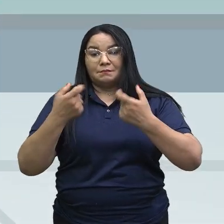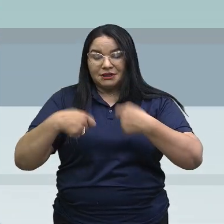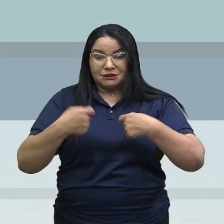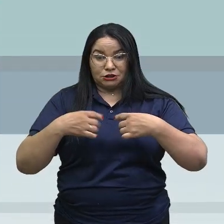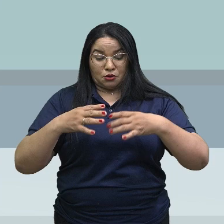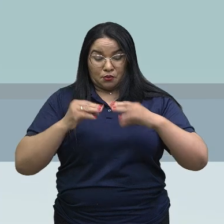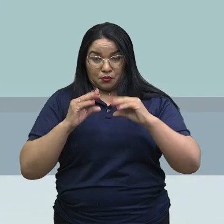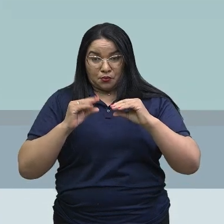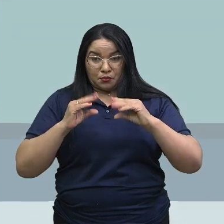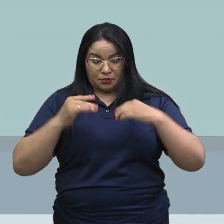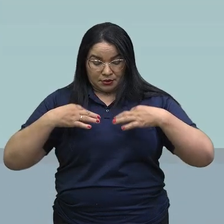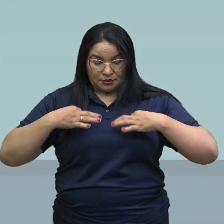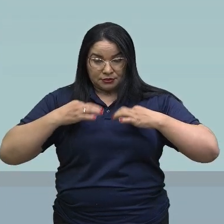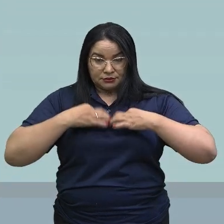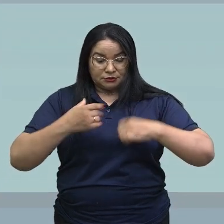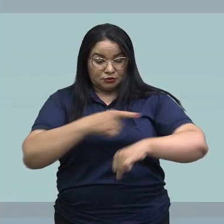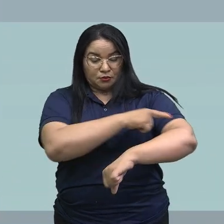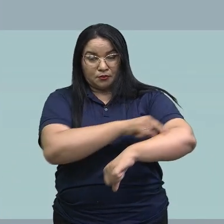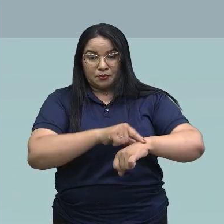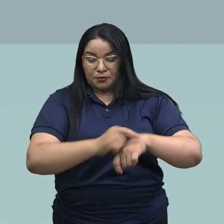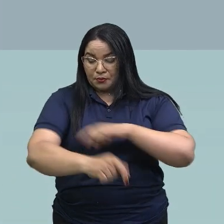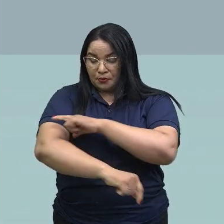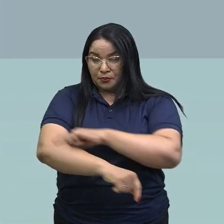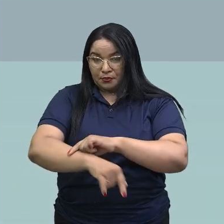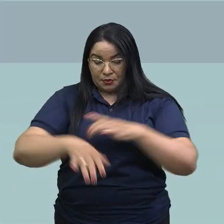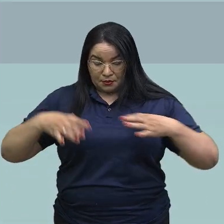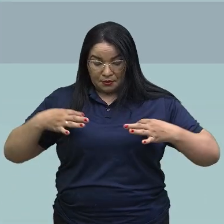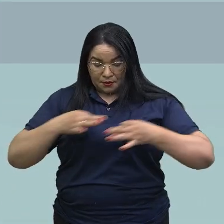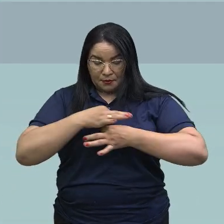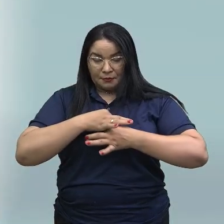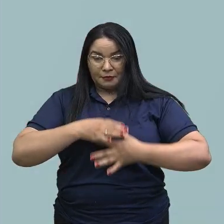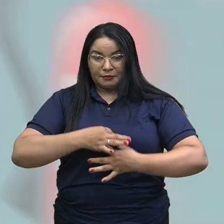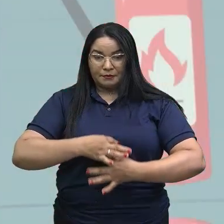mangas longas e abotoamento frontal.